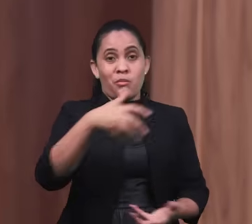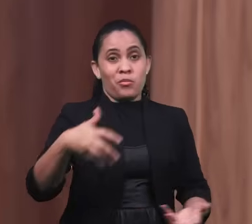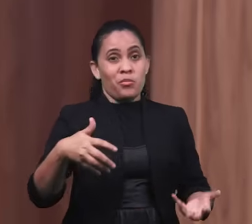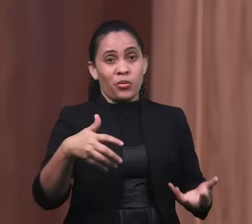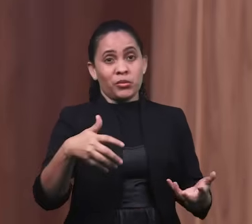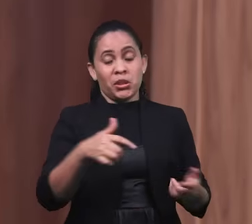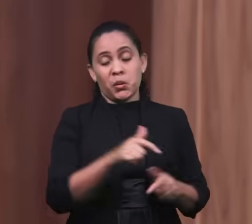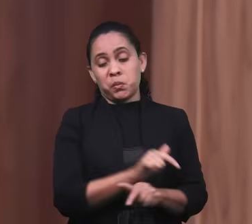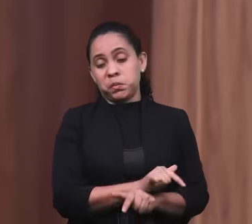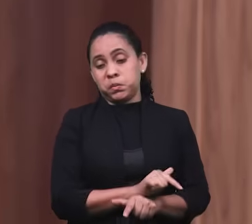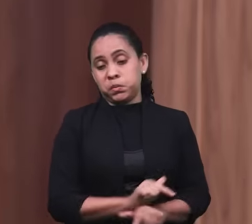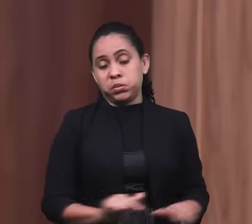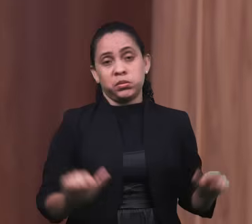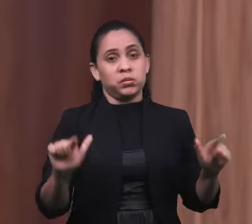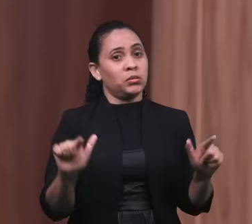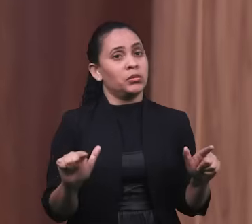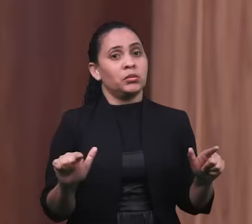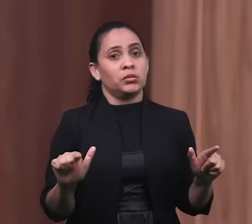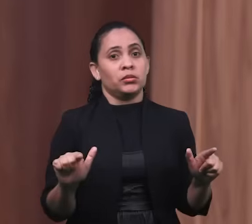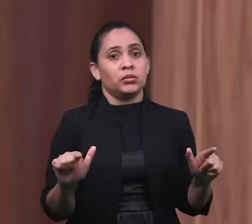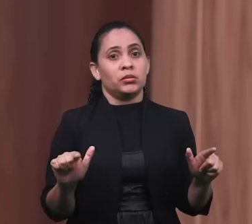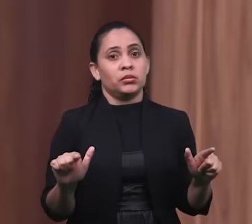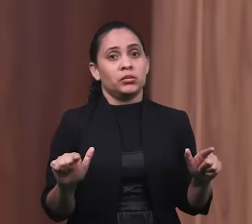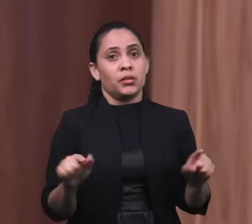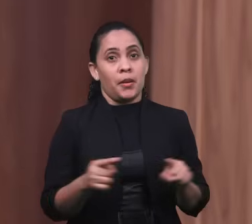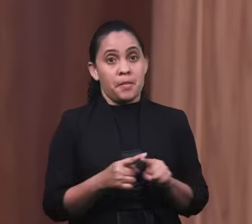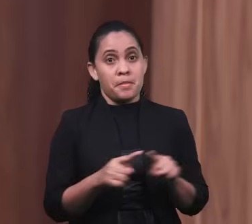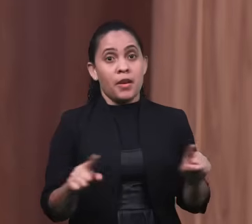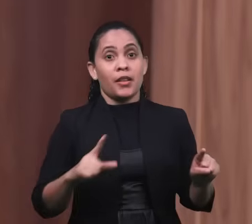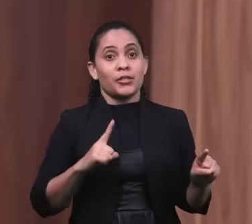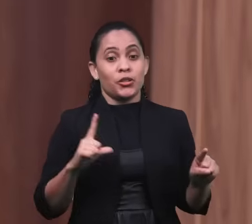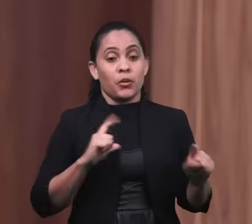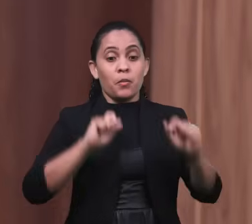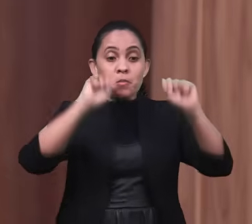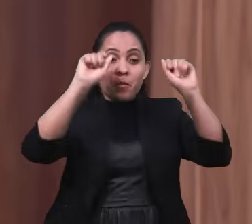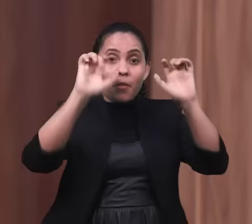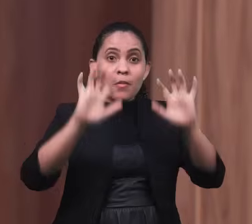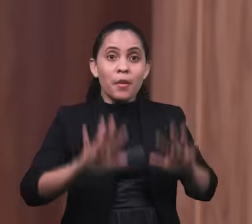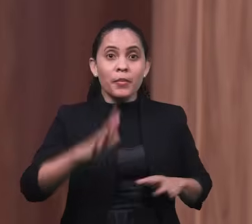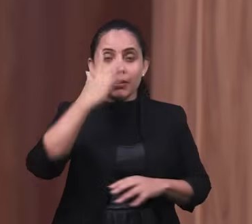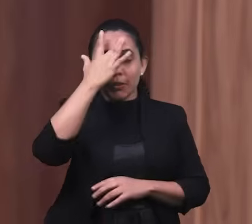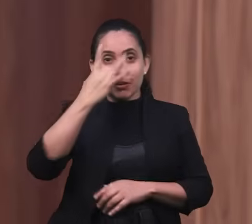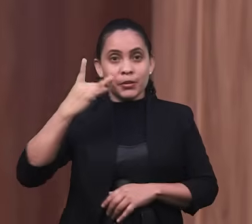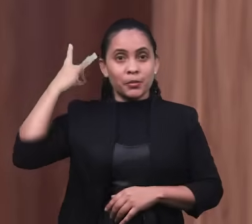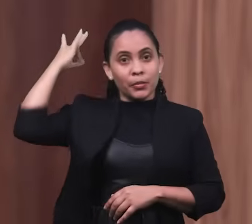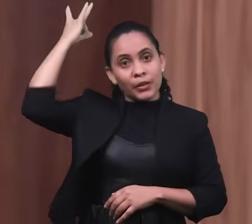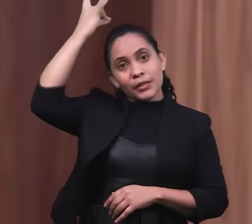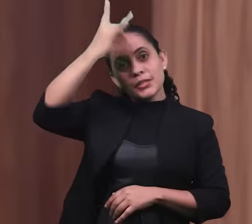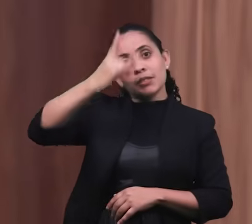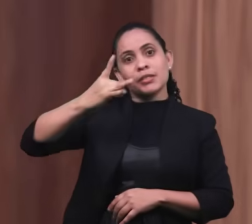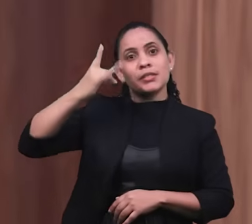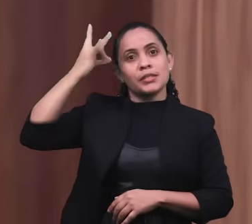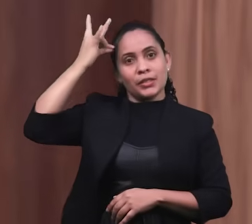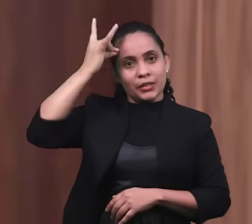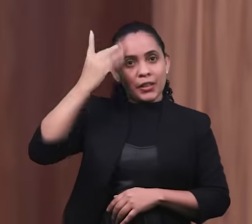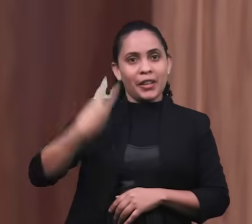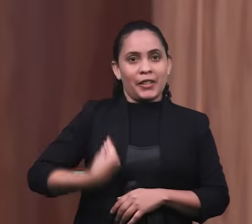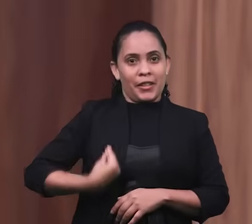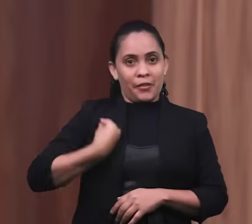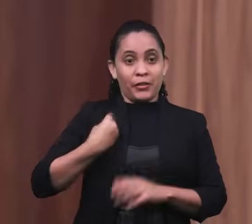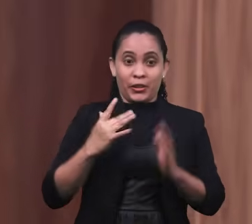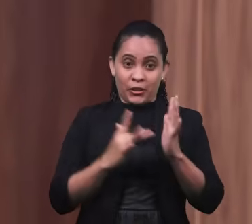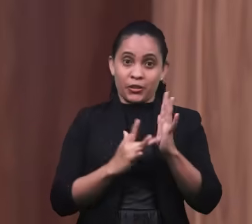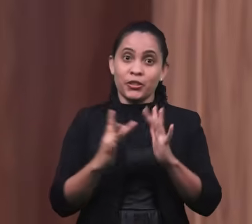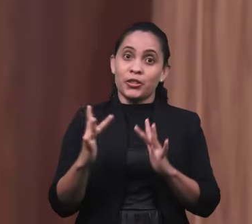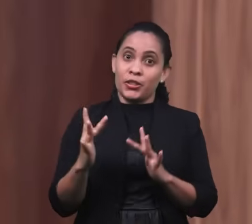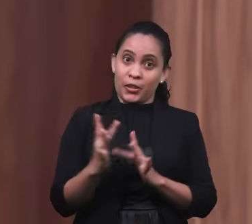ele estava seco, mas tinha uma bênção do Espírito de Deus sobre a vida de Jesus Cristo. Porque ele